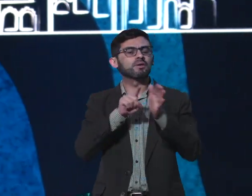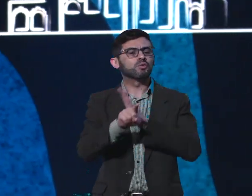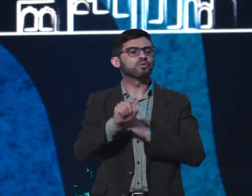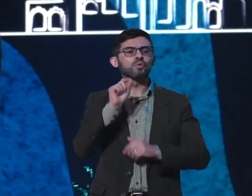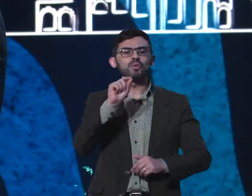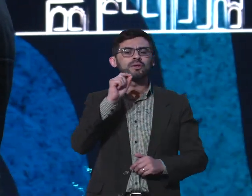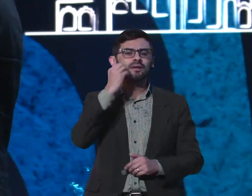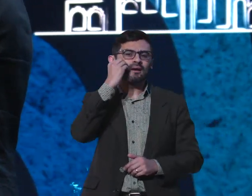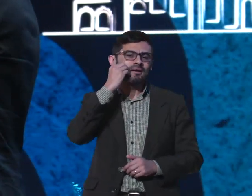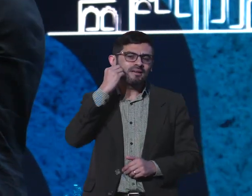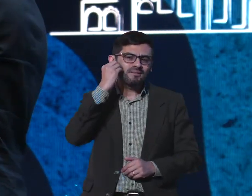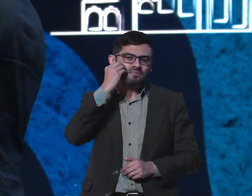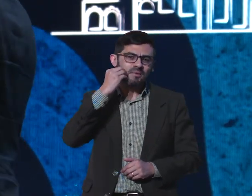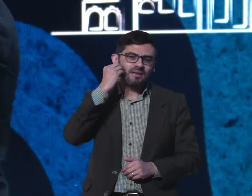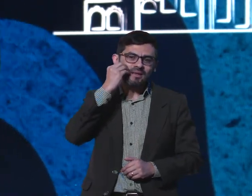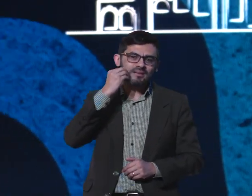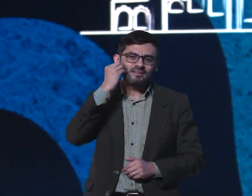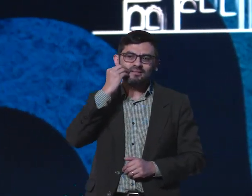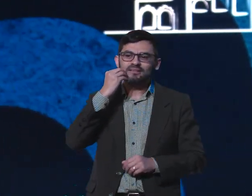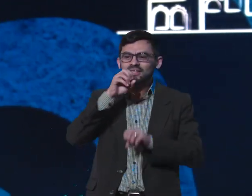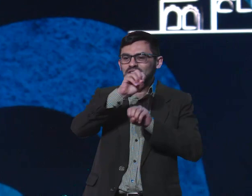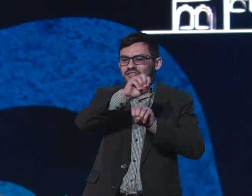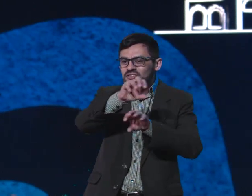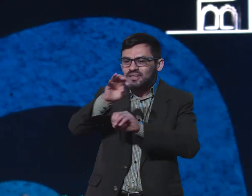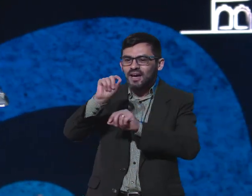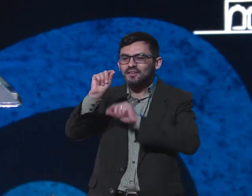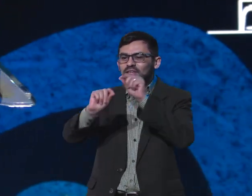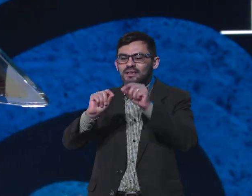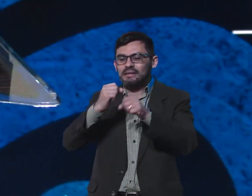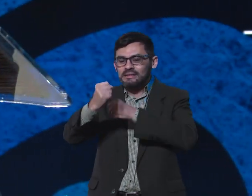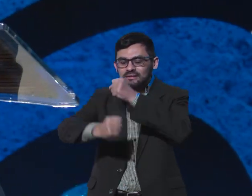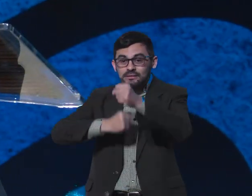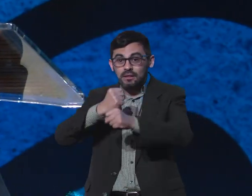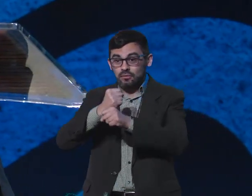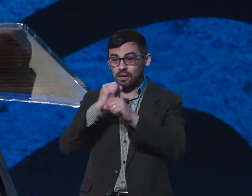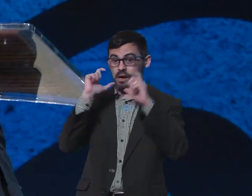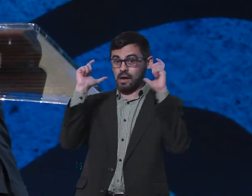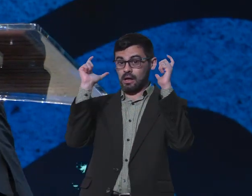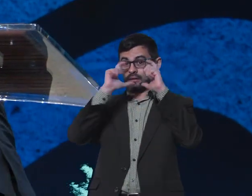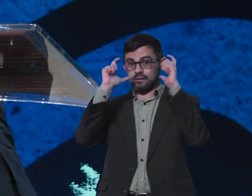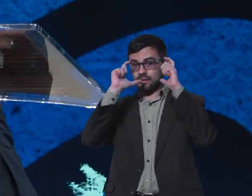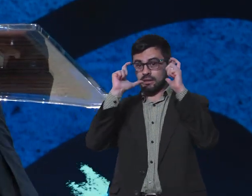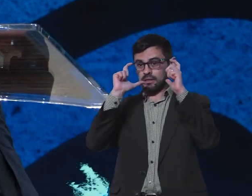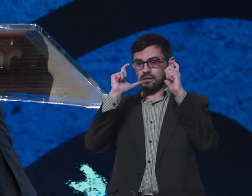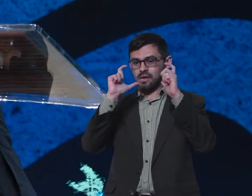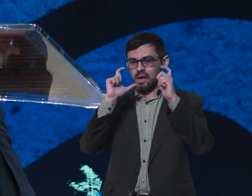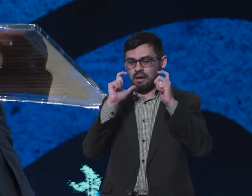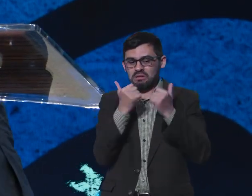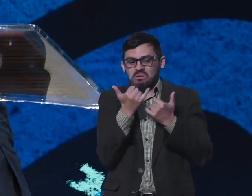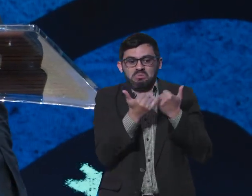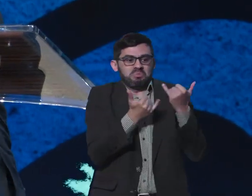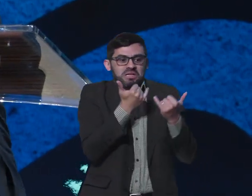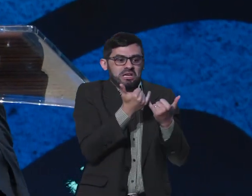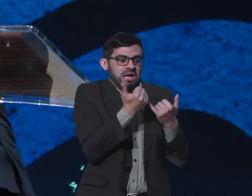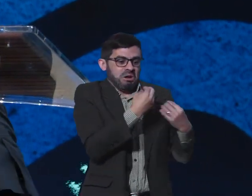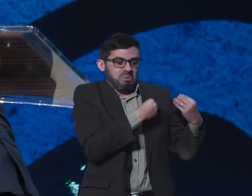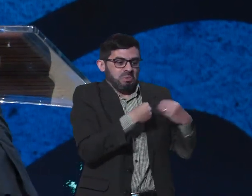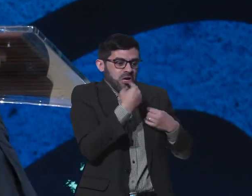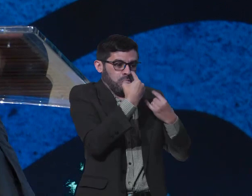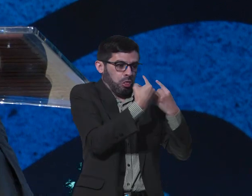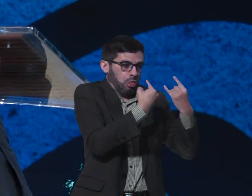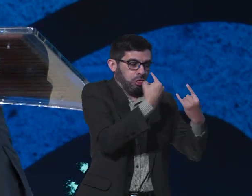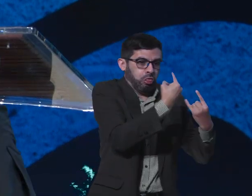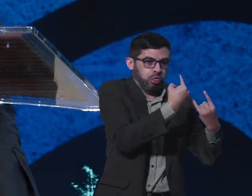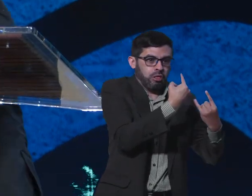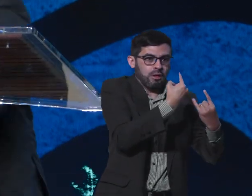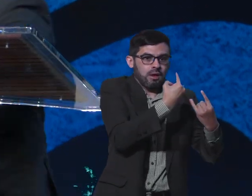que te ensinaram esse ano a tomar cuidado, a não brincar com o pecado, a valorizar mais a sua